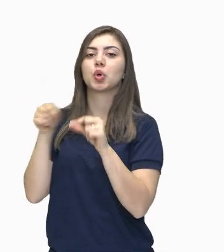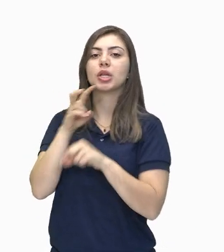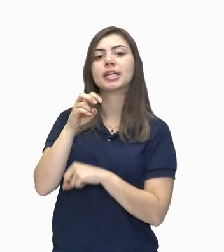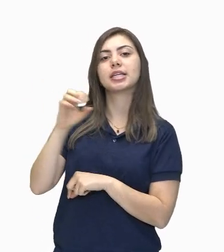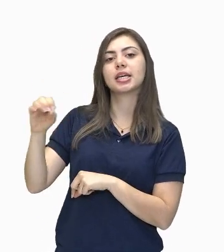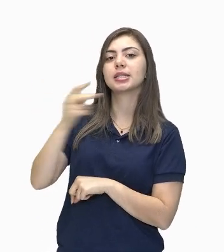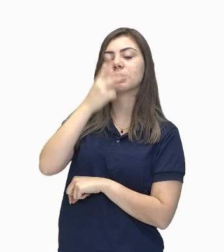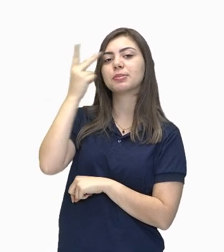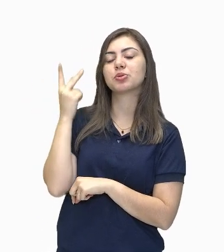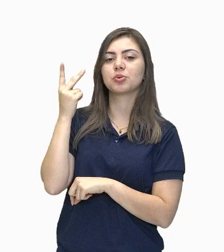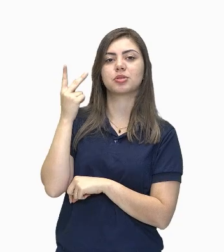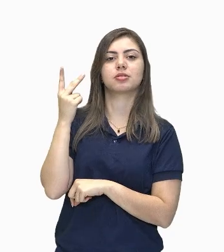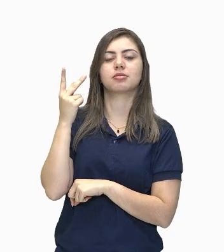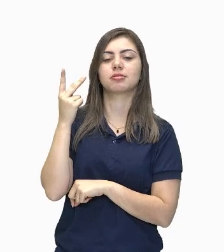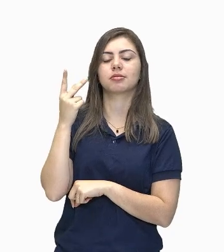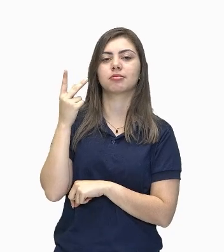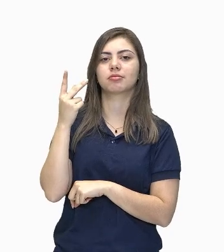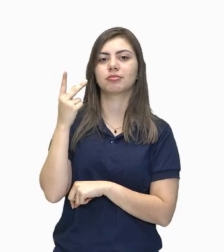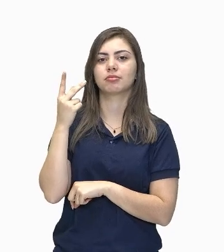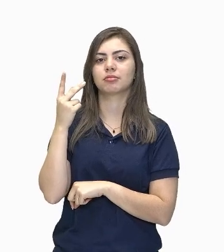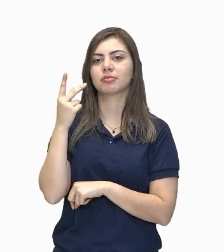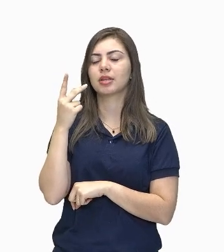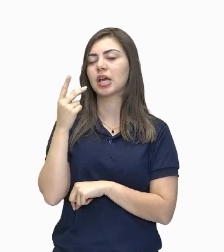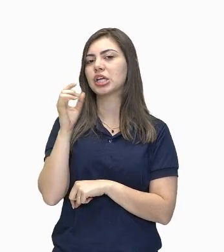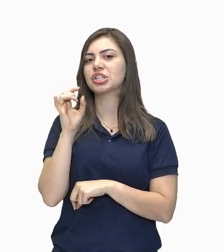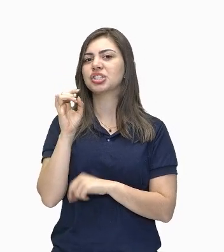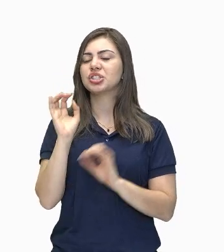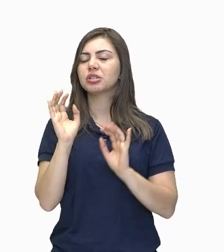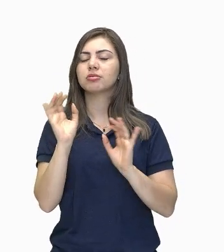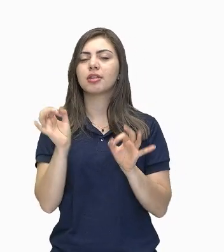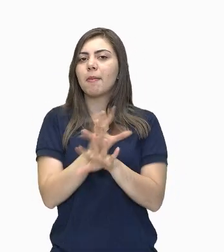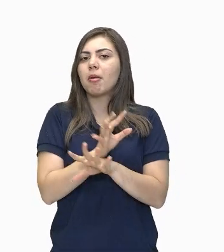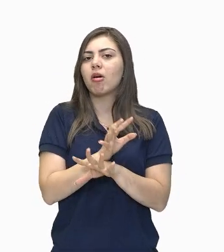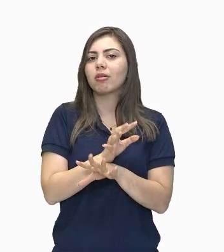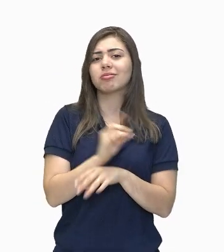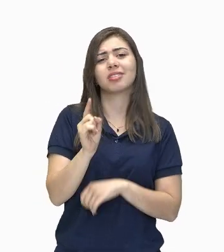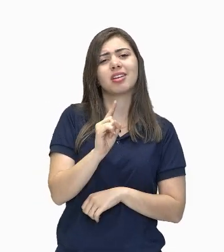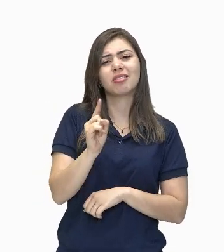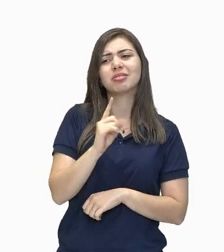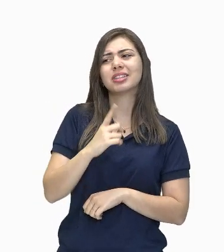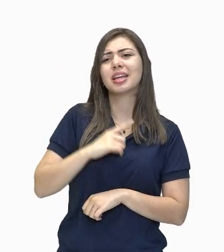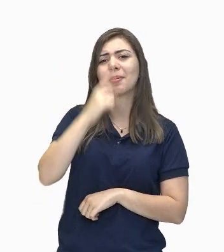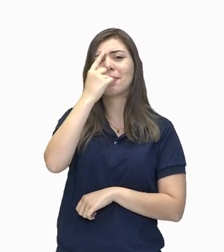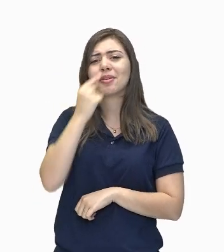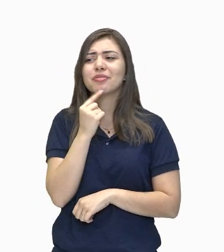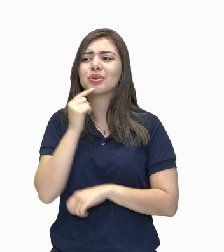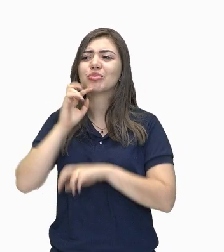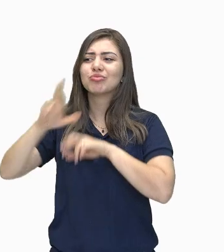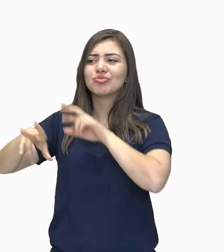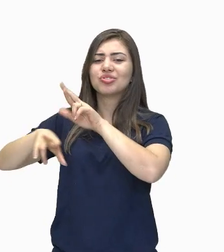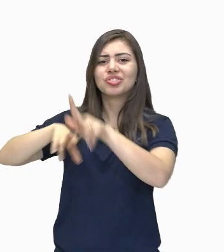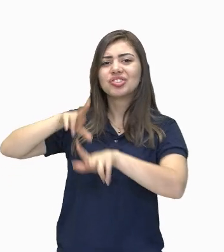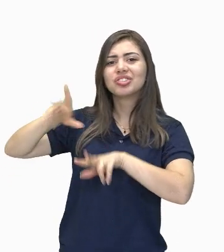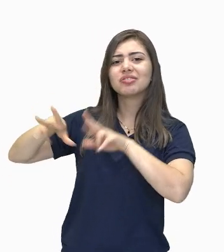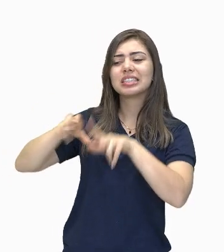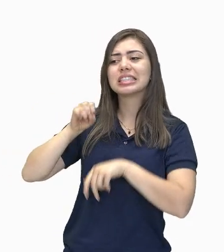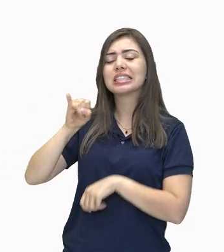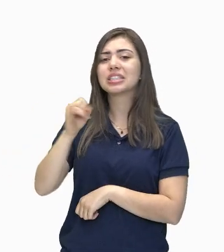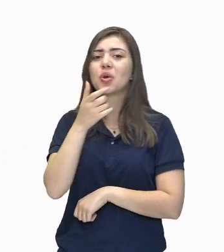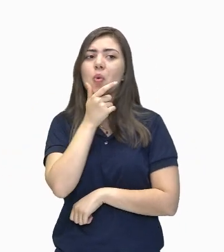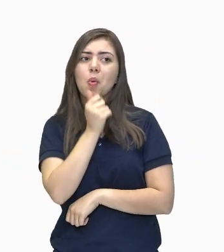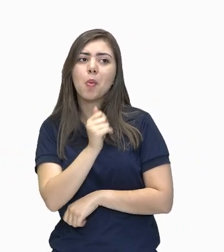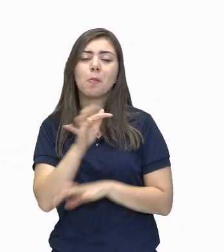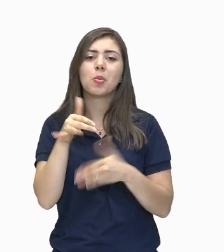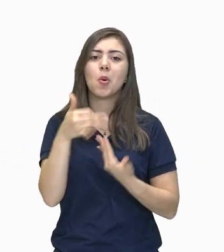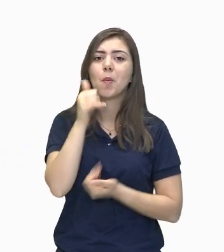clientes já são suficientes, né? E a gente sabe que existem perfis diferentes, né? Se ele for masculino, se ele